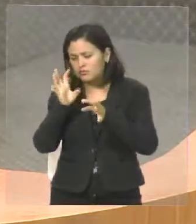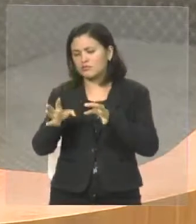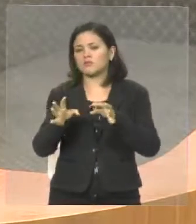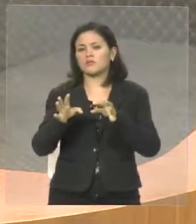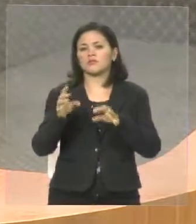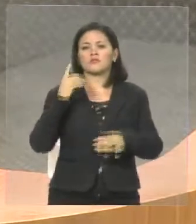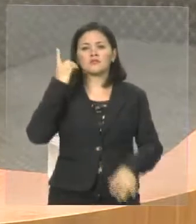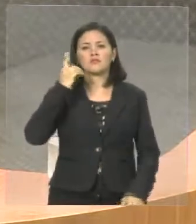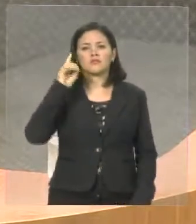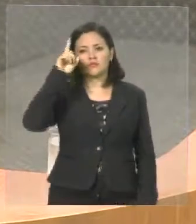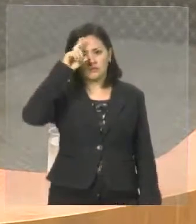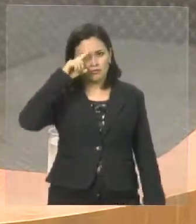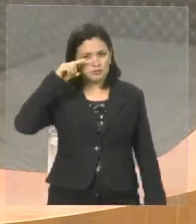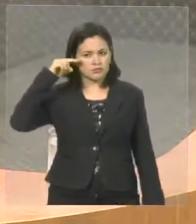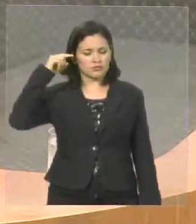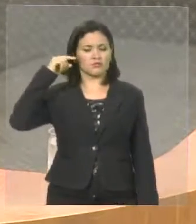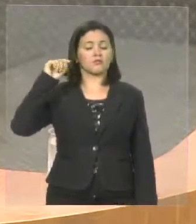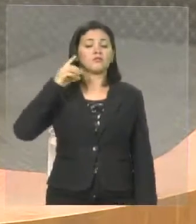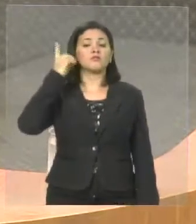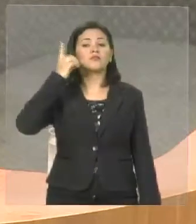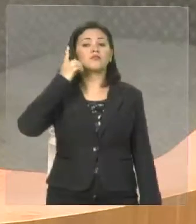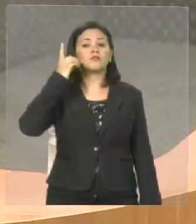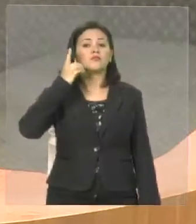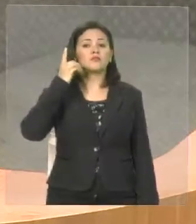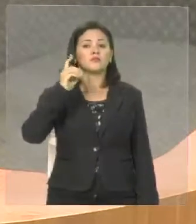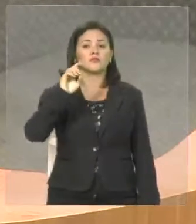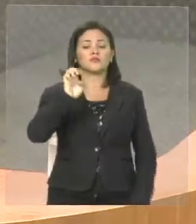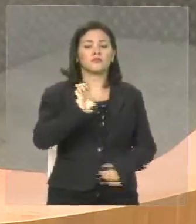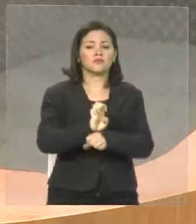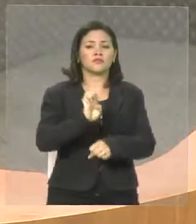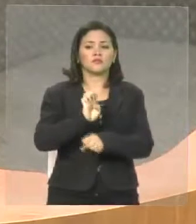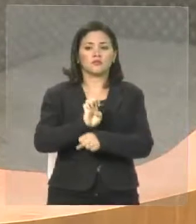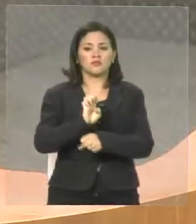2 mandatos nesta casa, deputada federal,